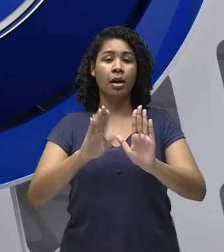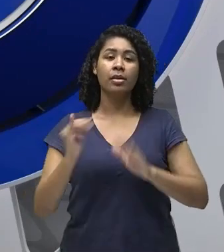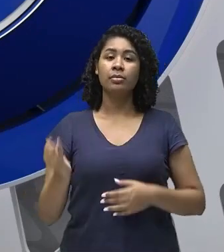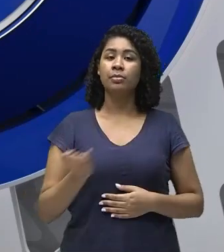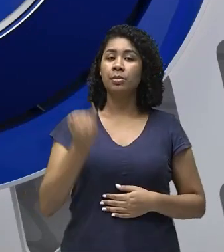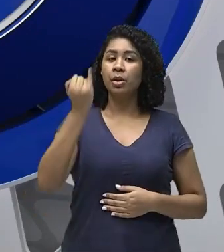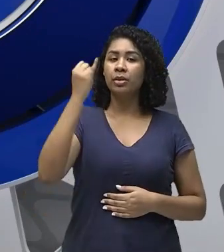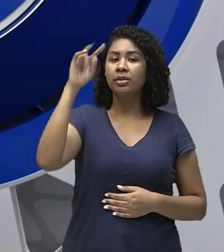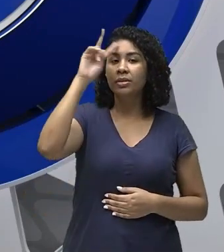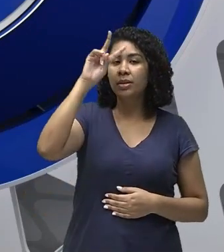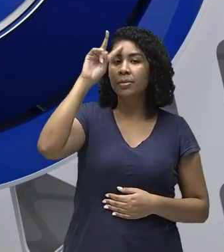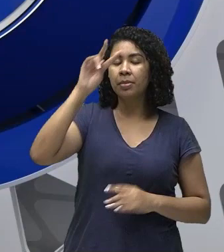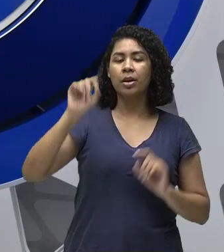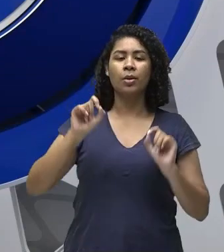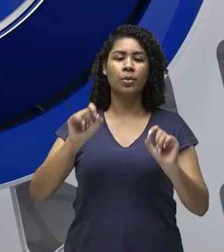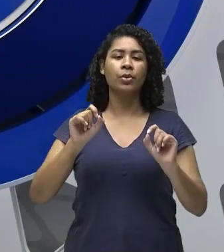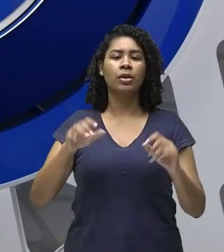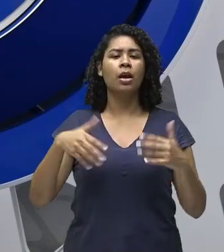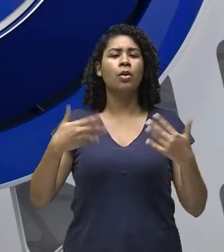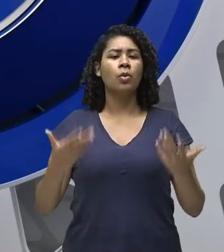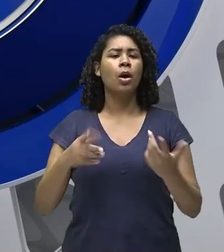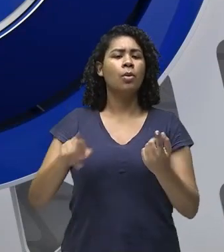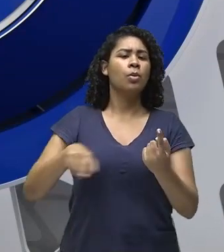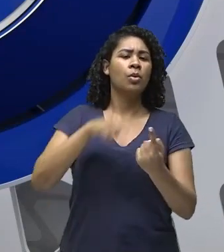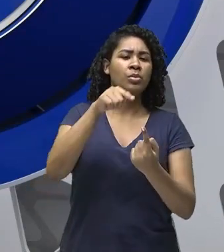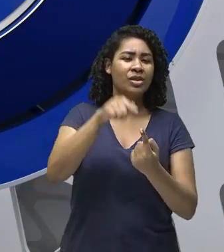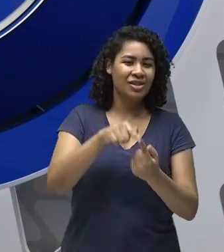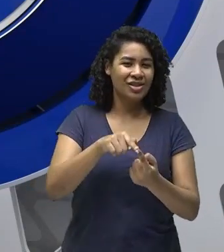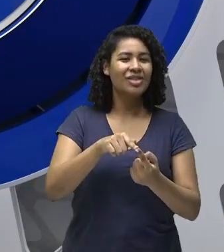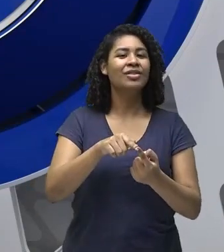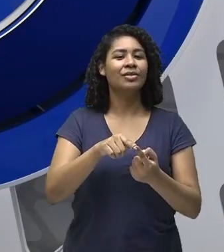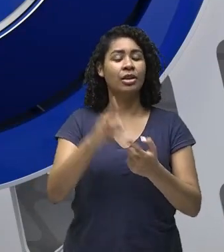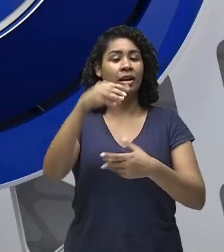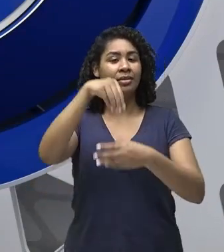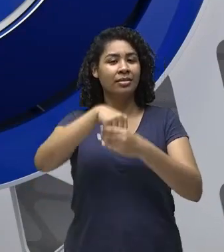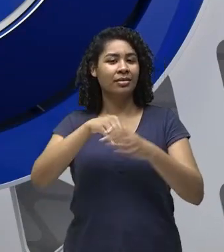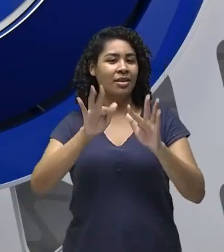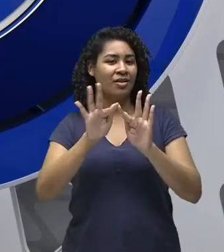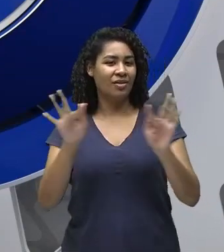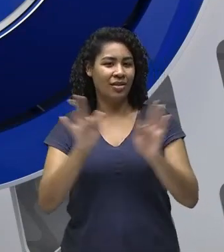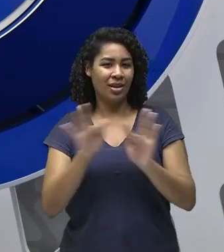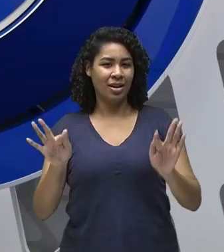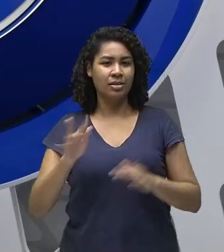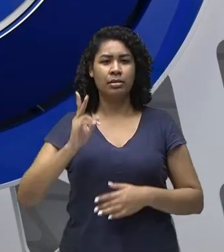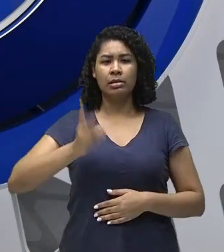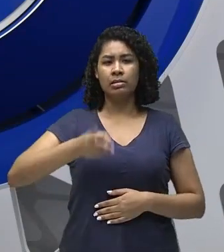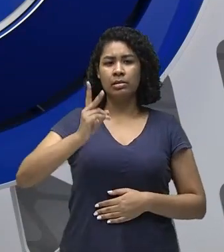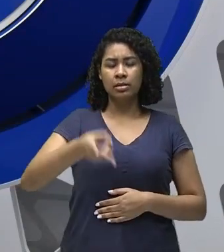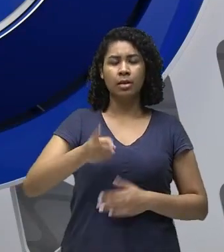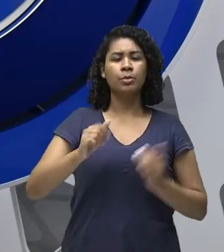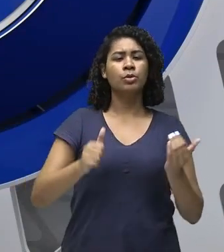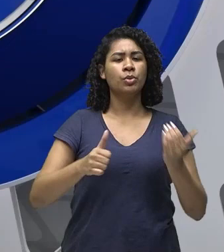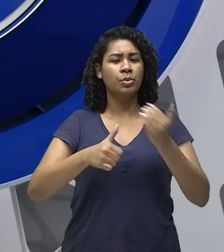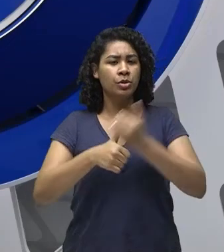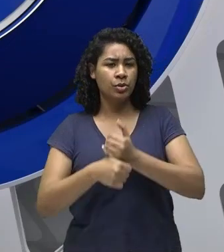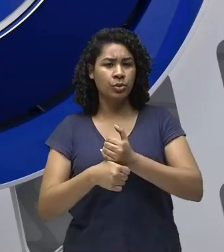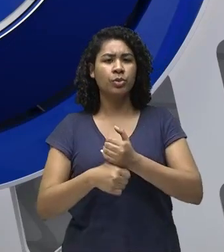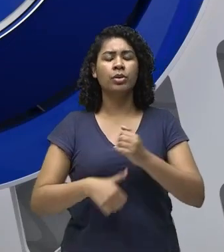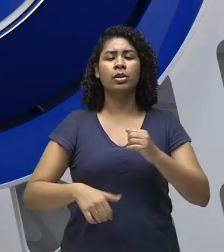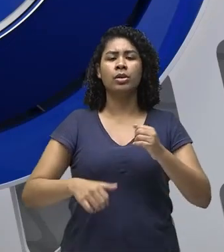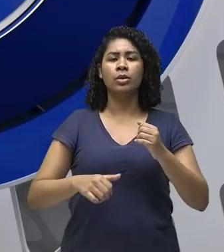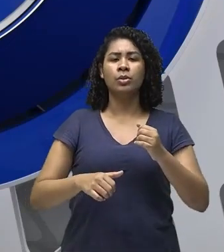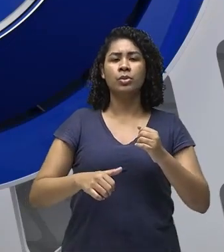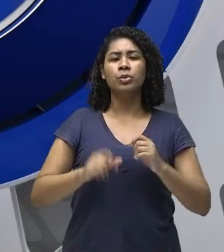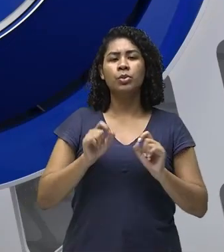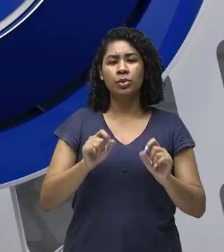lembrar da função deles na frase, que é de substituir o sujeito né, o substantivo, e atentar